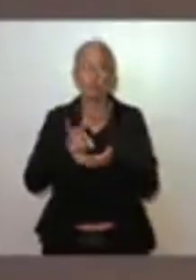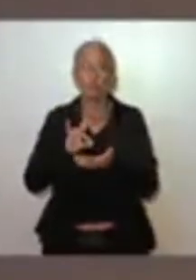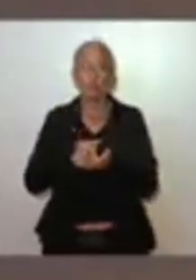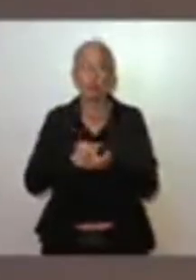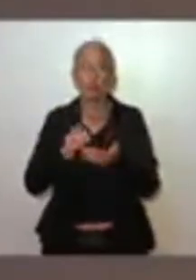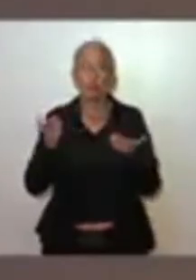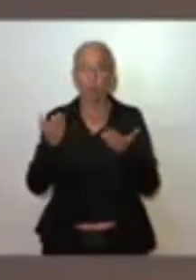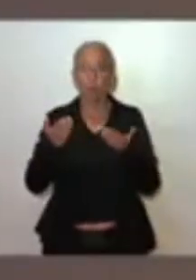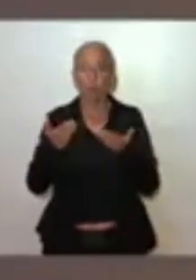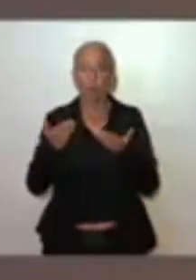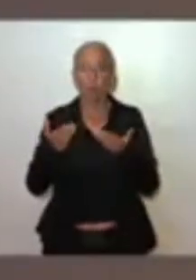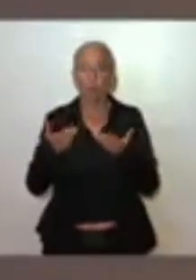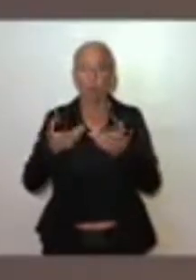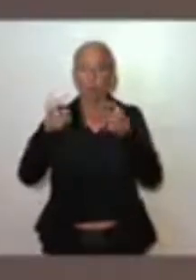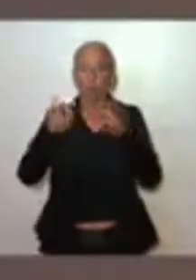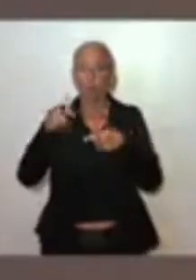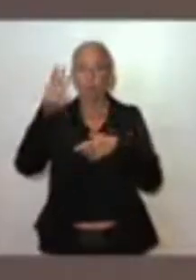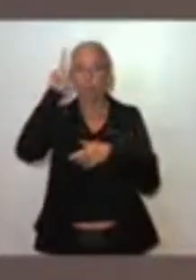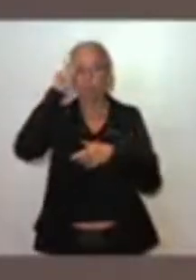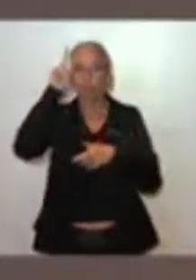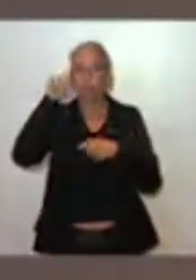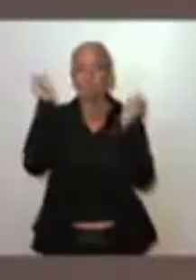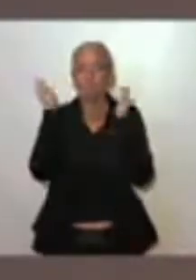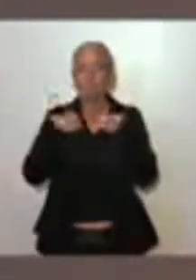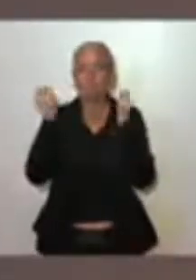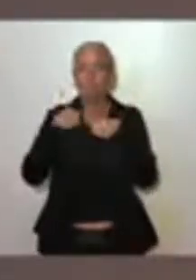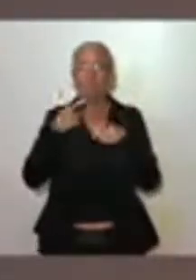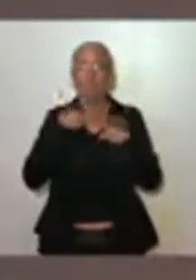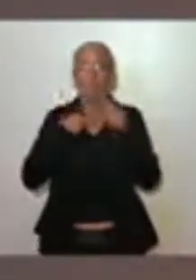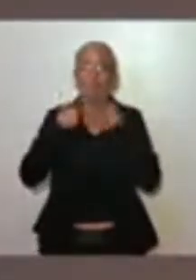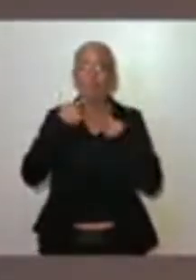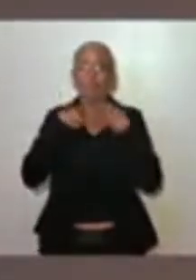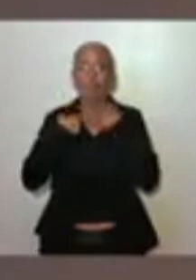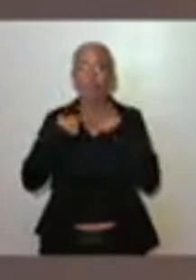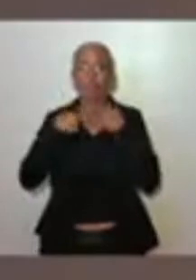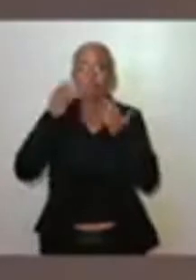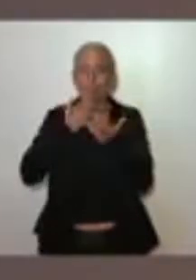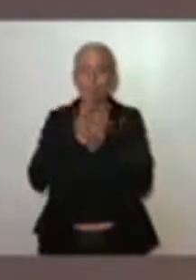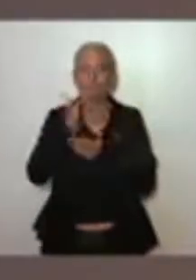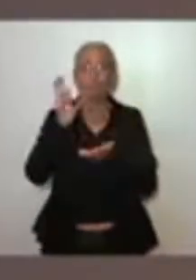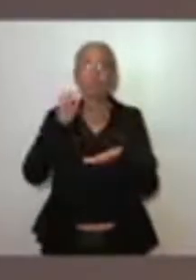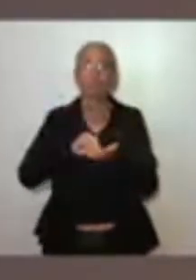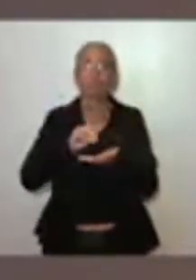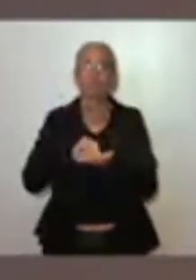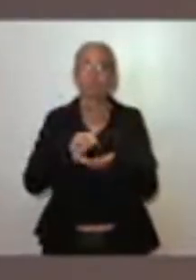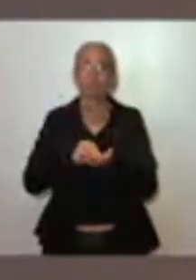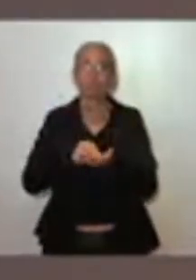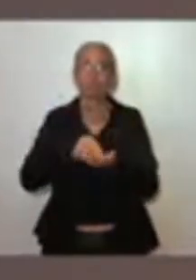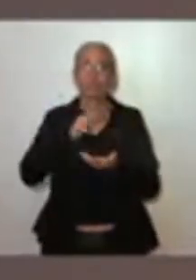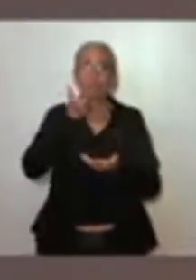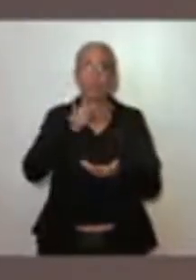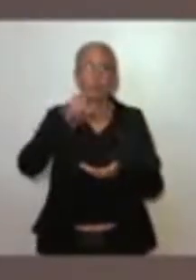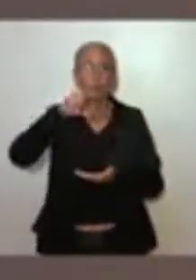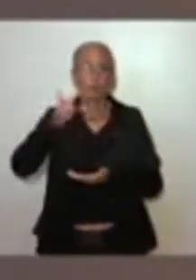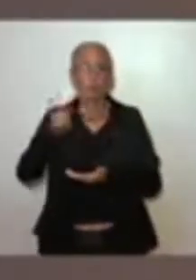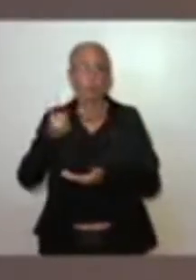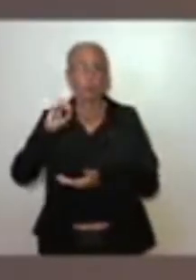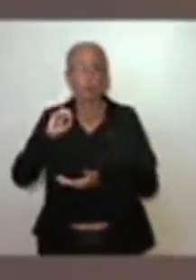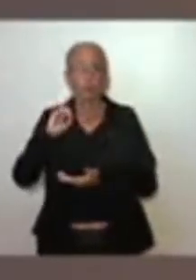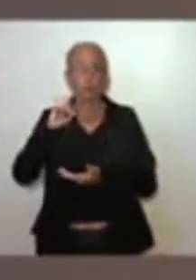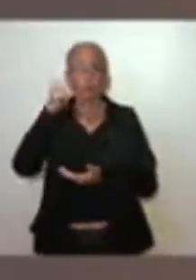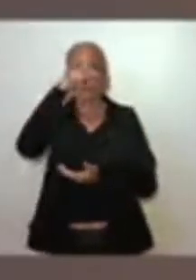no lugar da história que nós desejamos e ainda não acertamos nessa matéria e1960